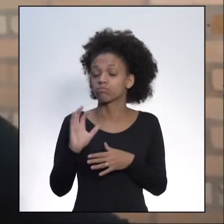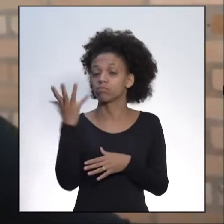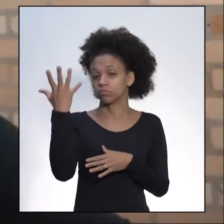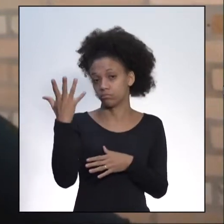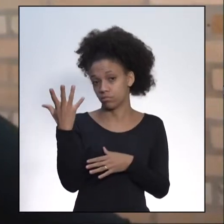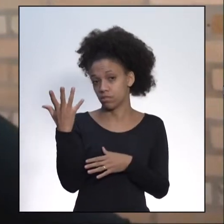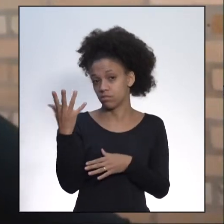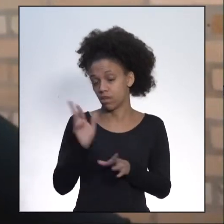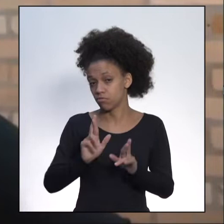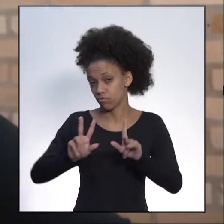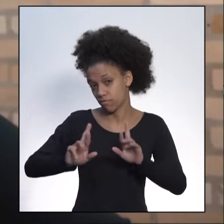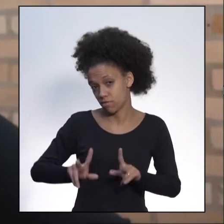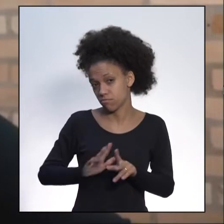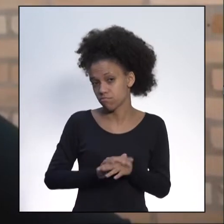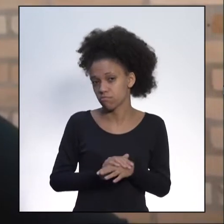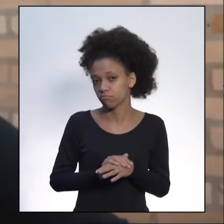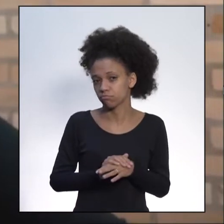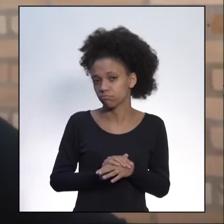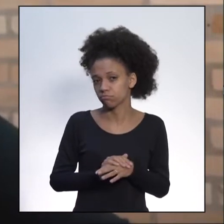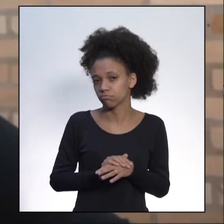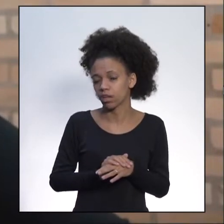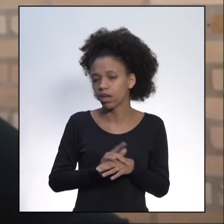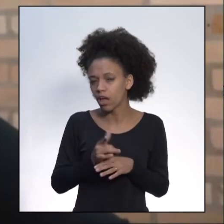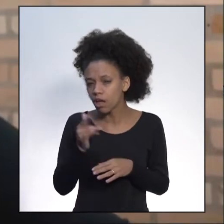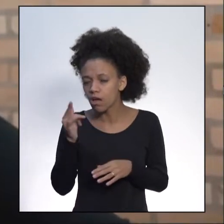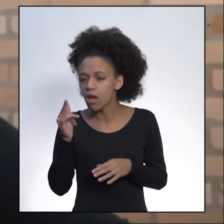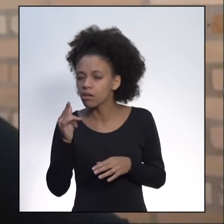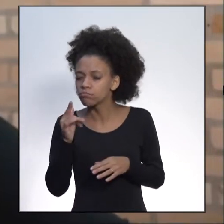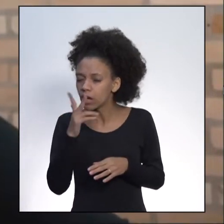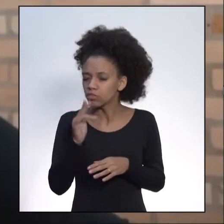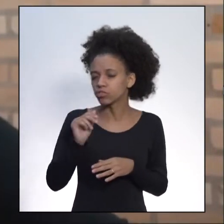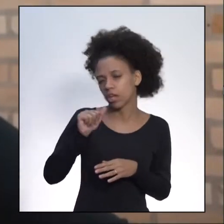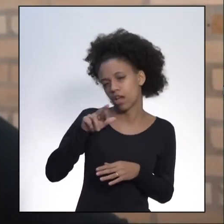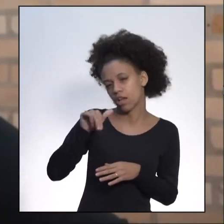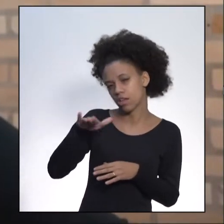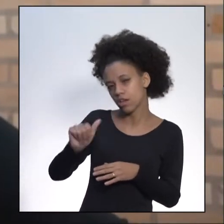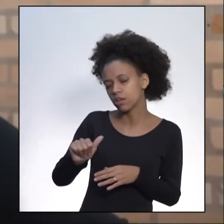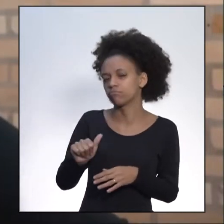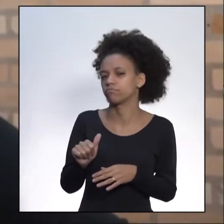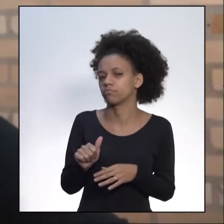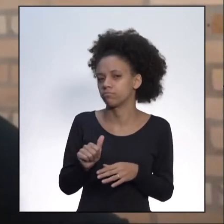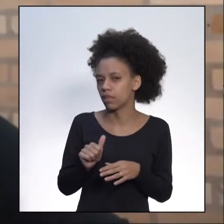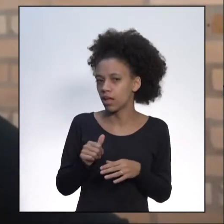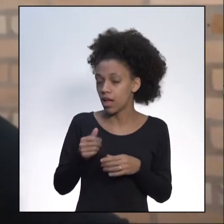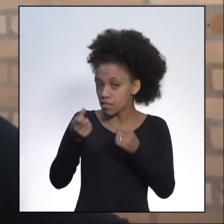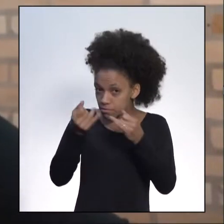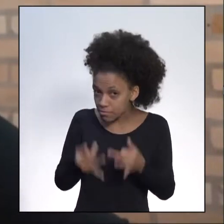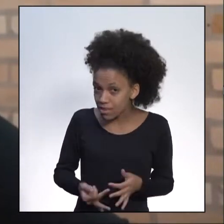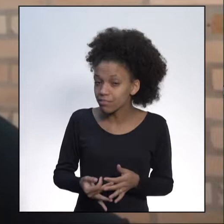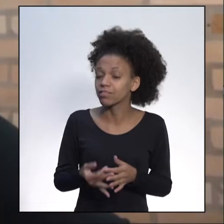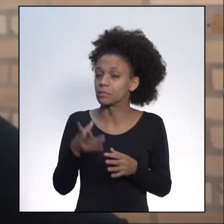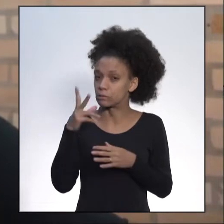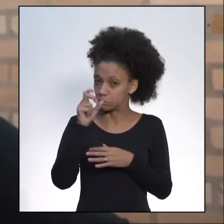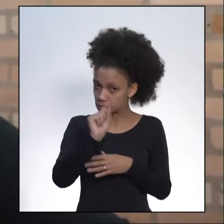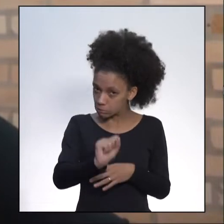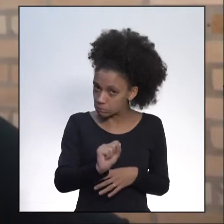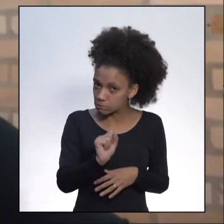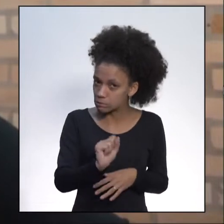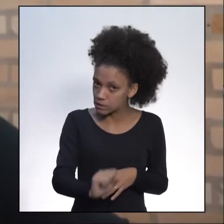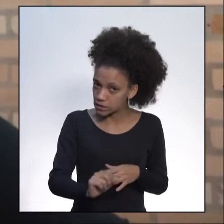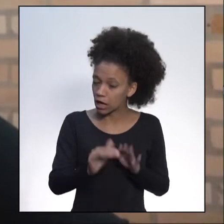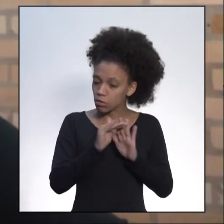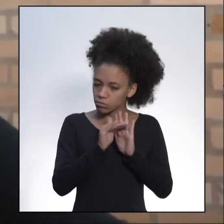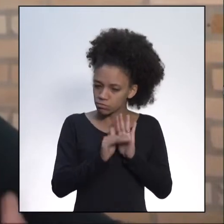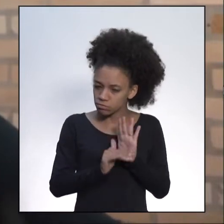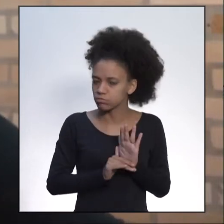essa diferenciação, eu acho que o que a Ariana relata são muito mais situações, né, de indisciplina, né,